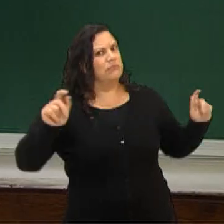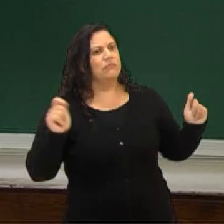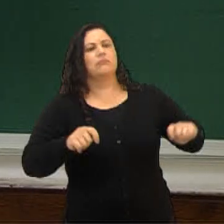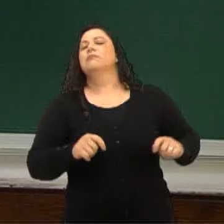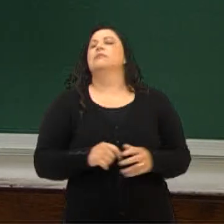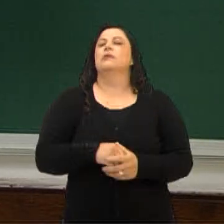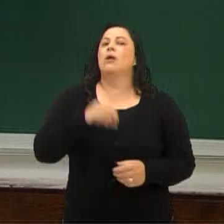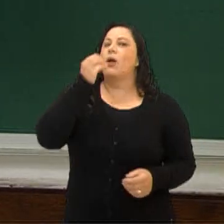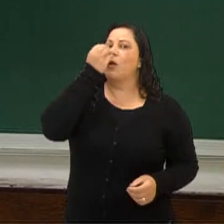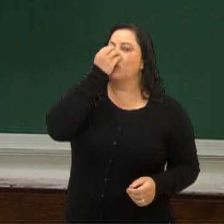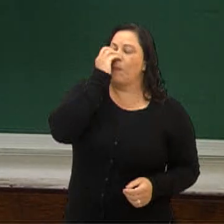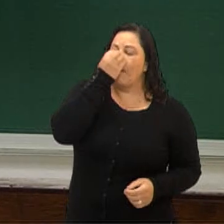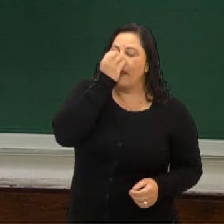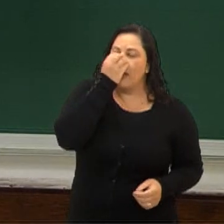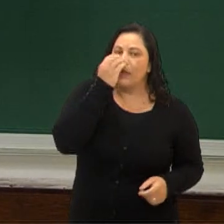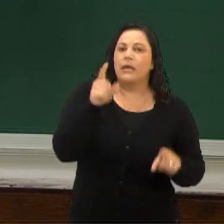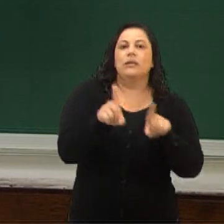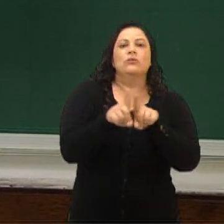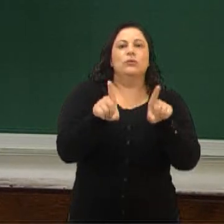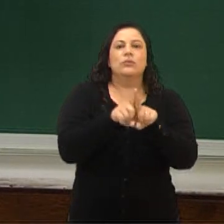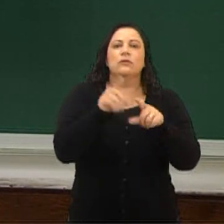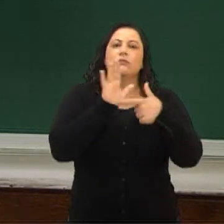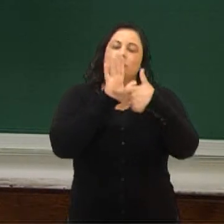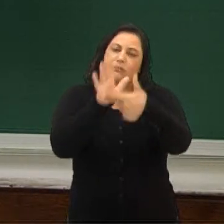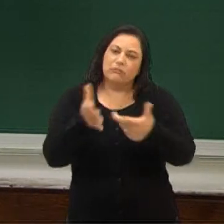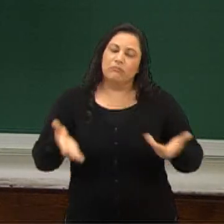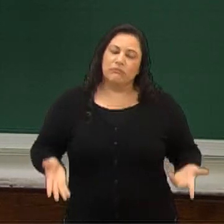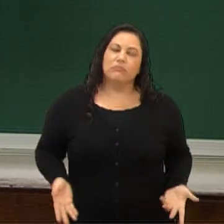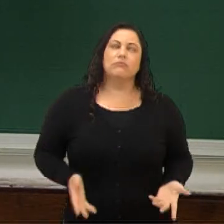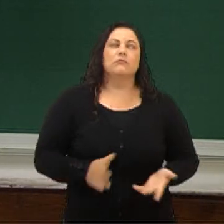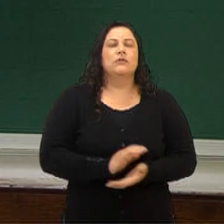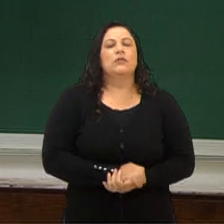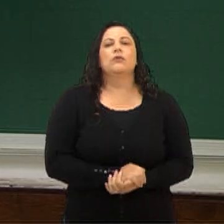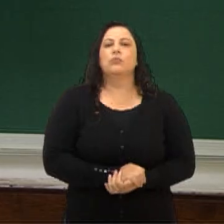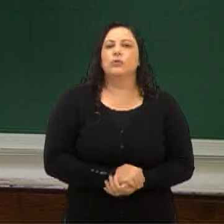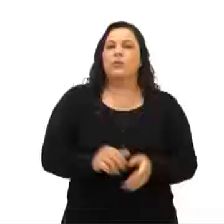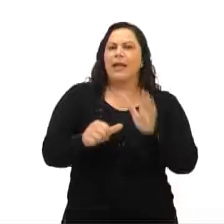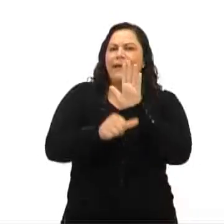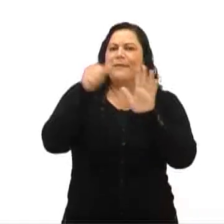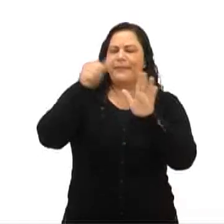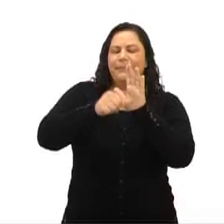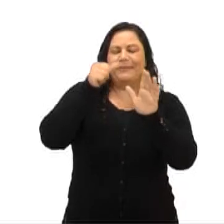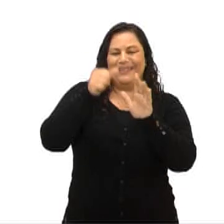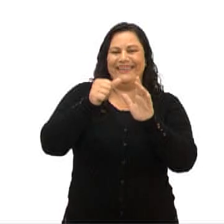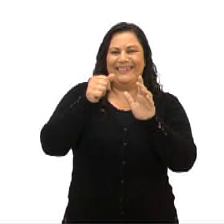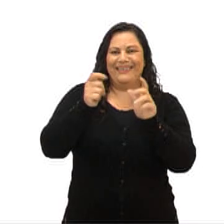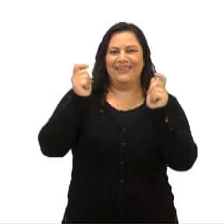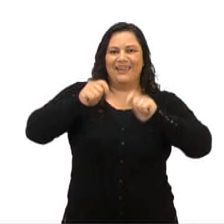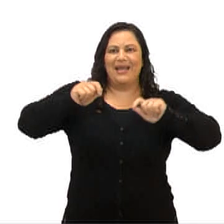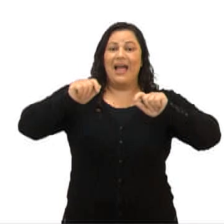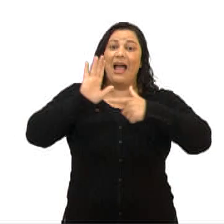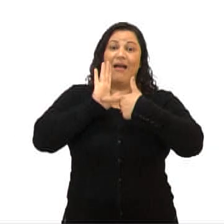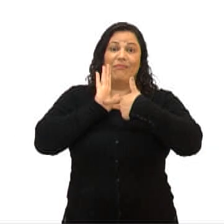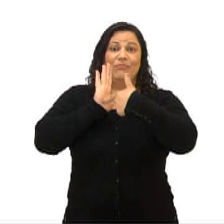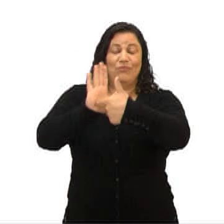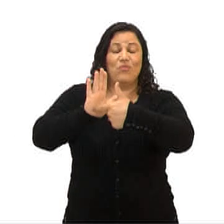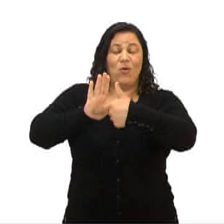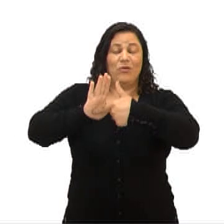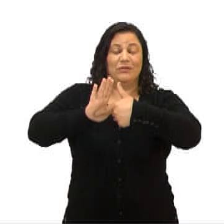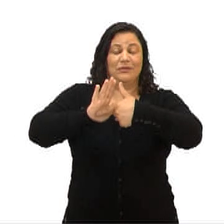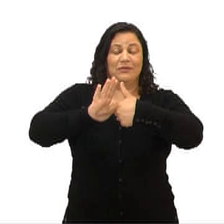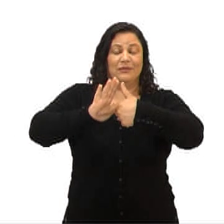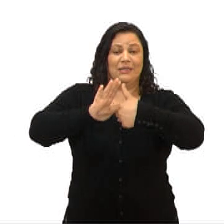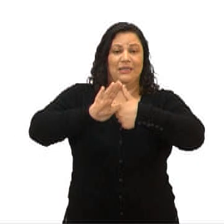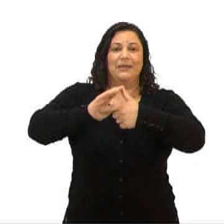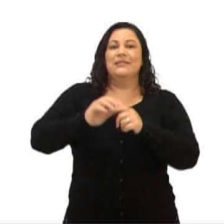do palhaço, que você já viu nas imagens que colocaram para vocês. Participou da primeira exposição impressionista, como a gente já falou também, mas suas obras foram